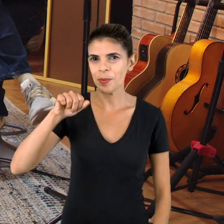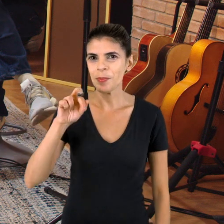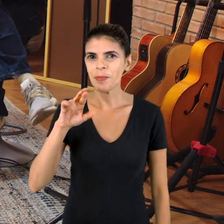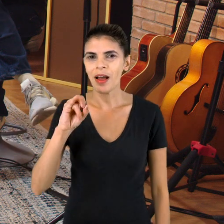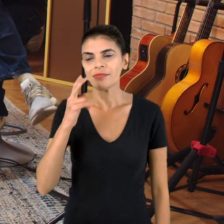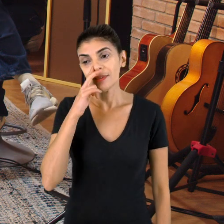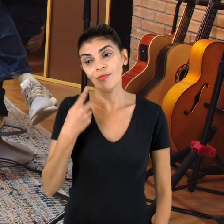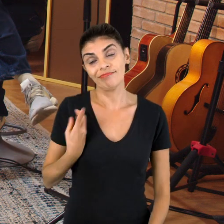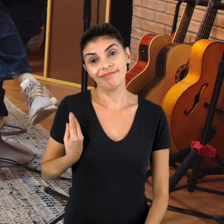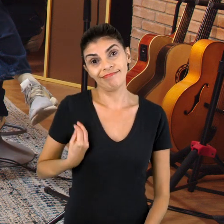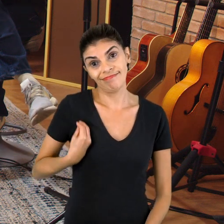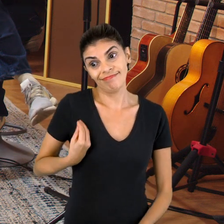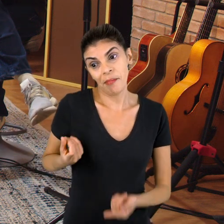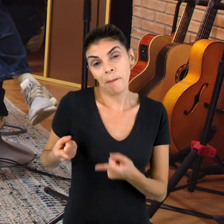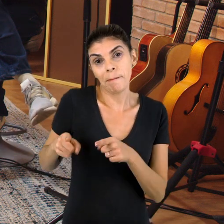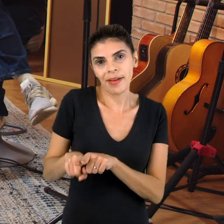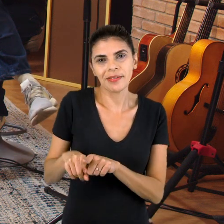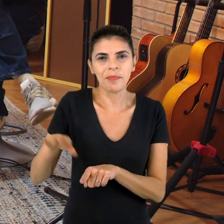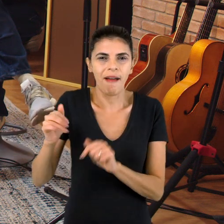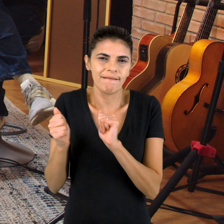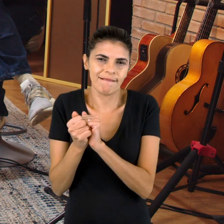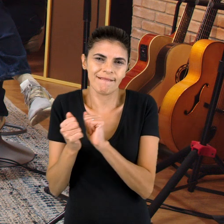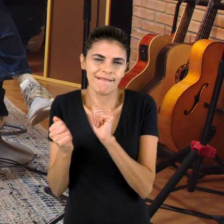teu parceiro mais...